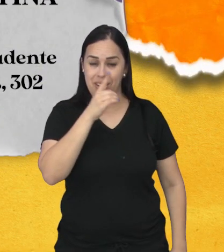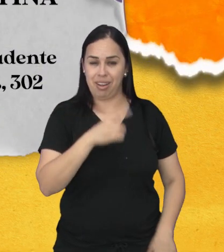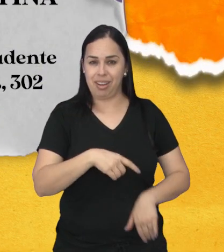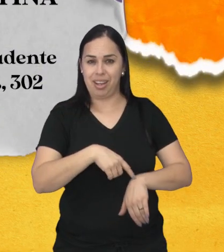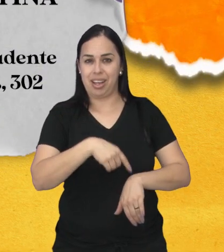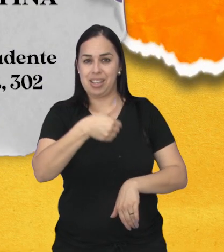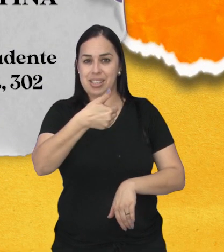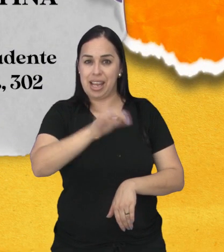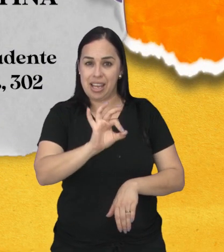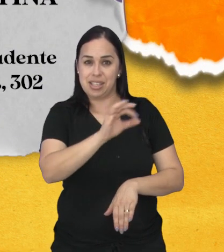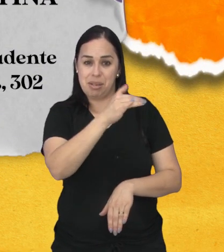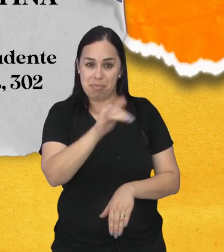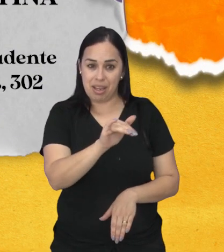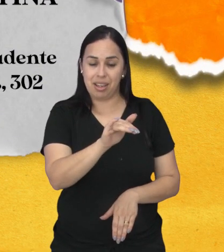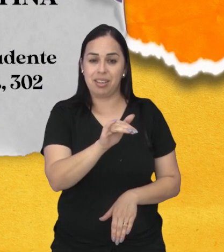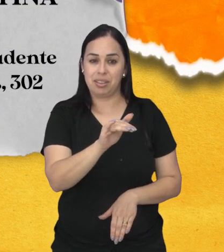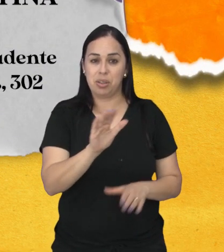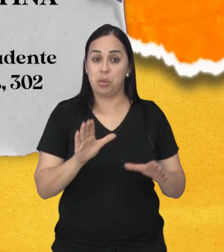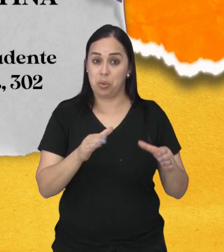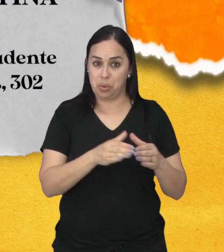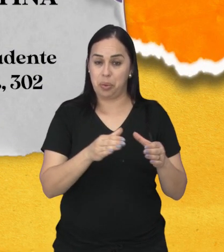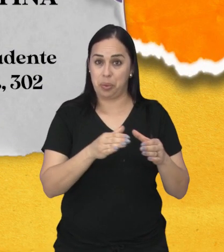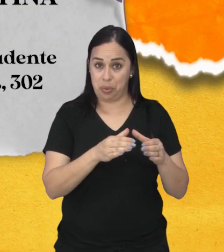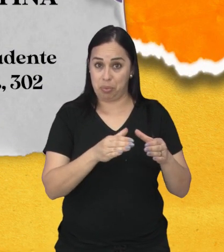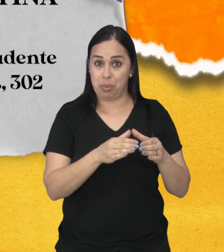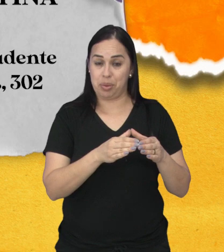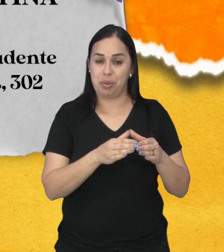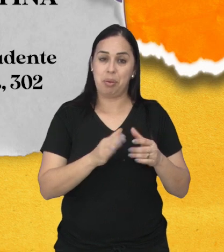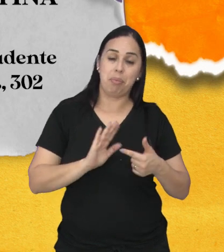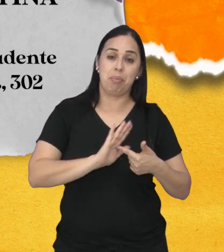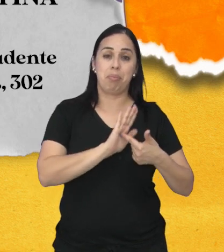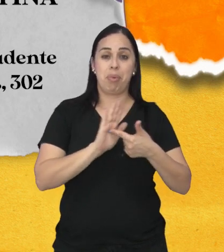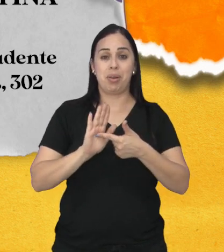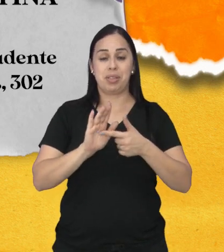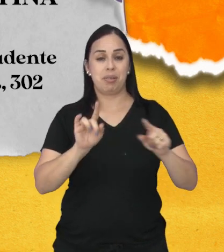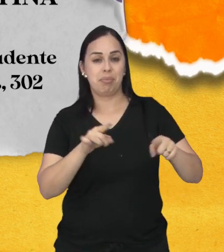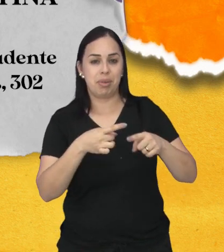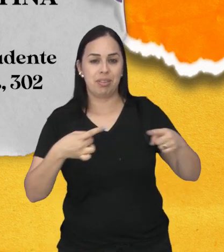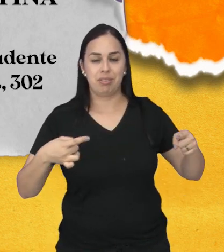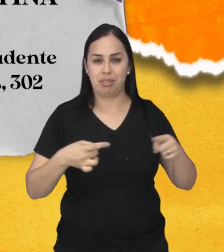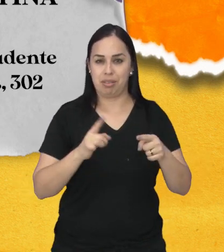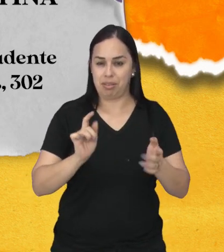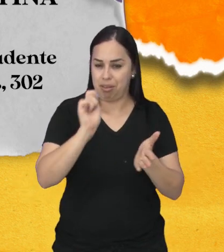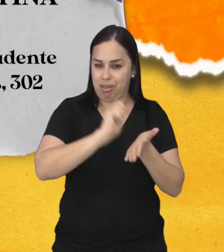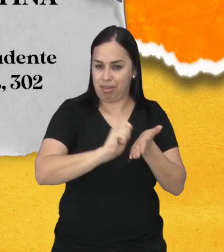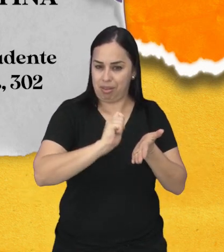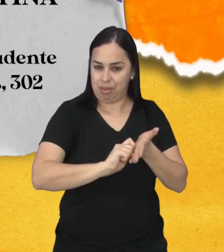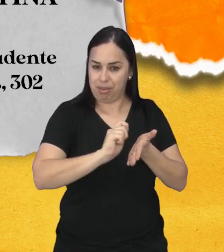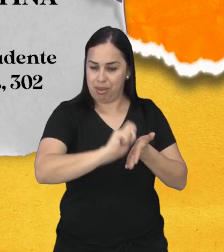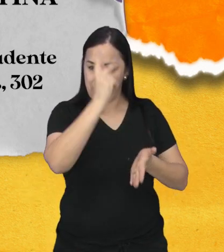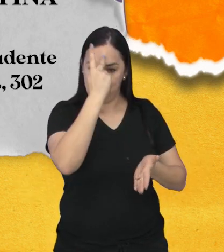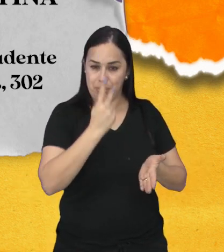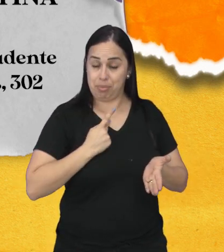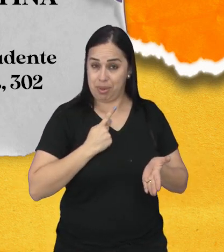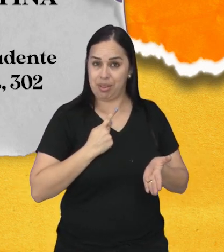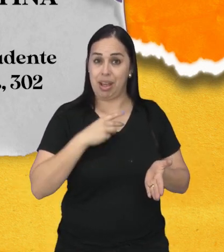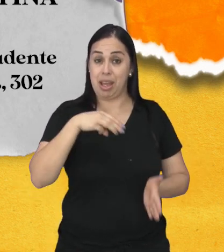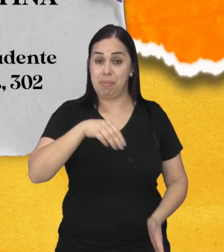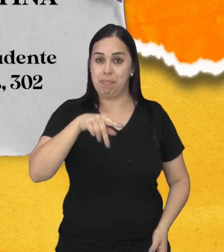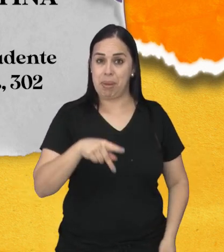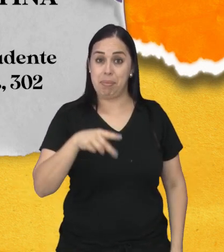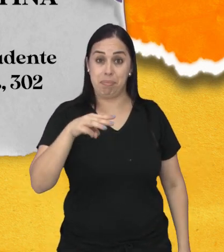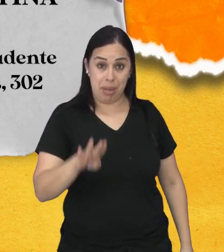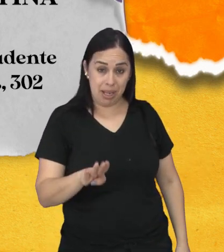às 10h30 da manhã, o grupo joseense Cabelo de Milho apresenta canções autorais, inéditas e sucessos da